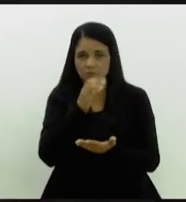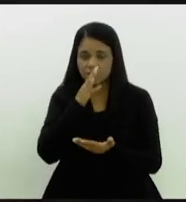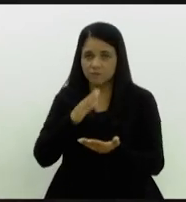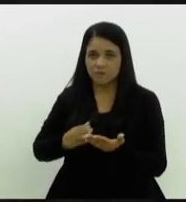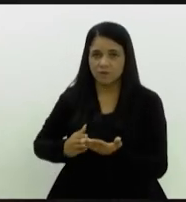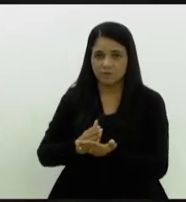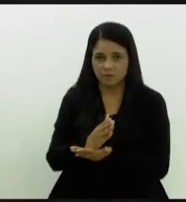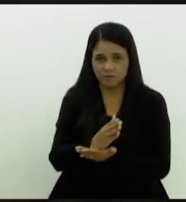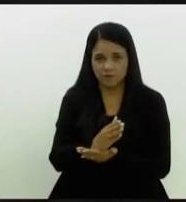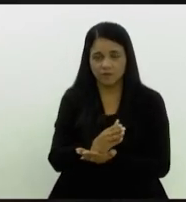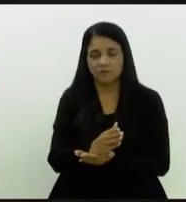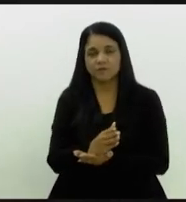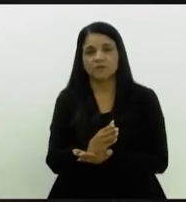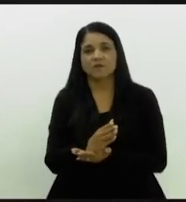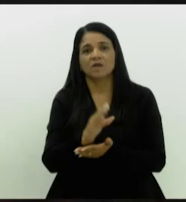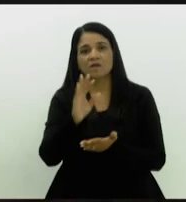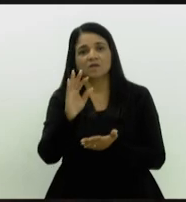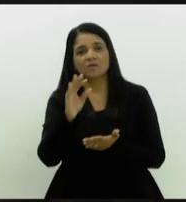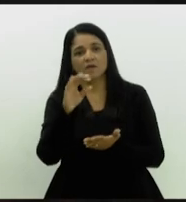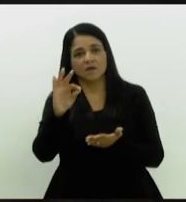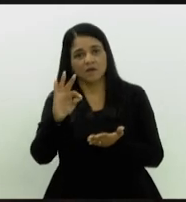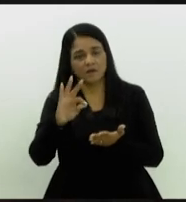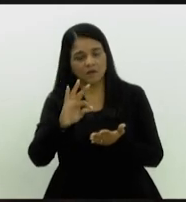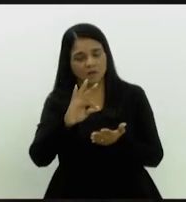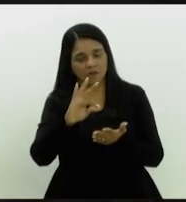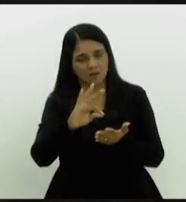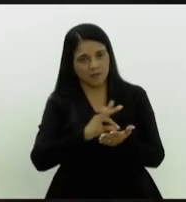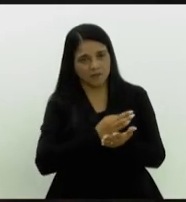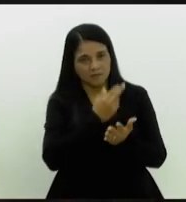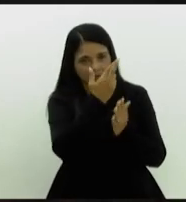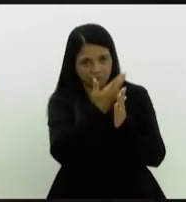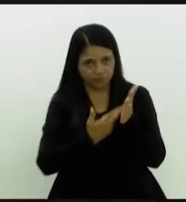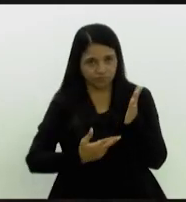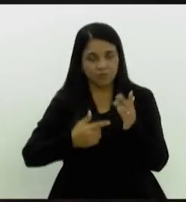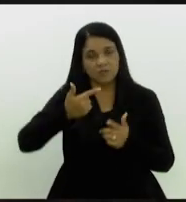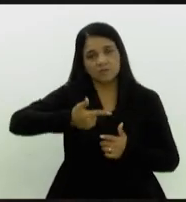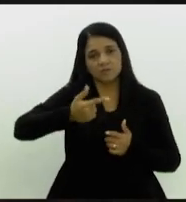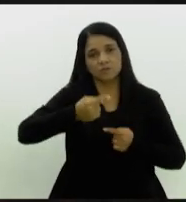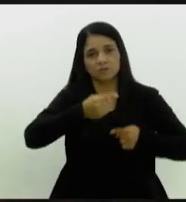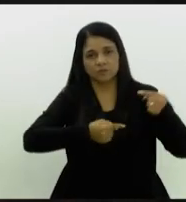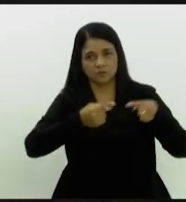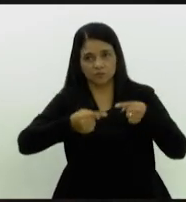estão. Aprovado, vai a redação do vencido para a segunda discussão.